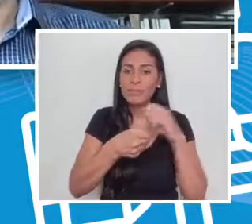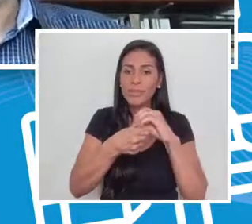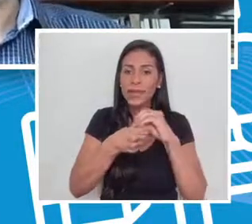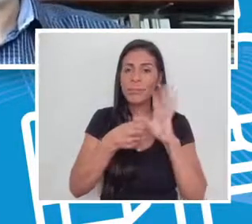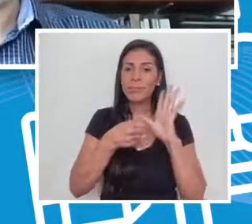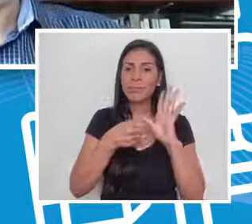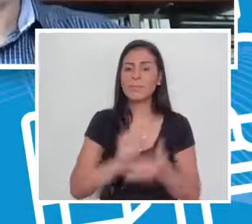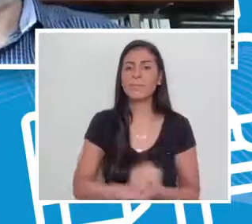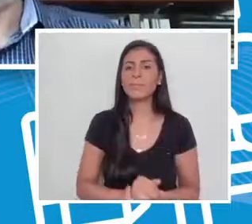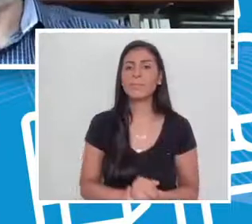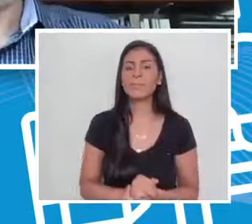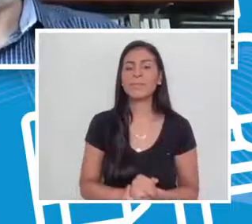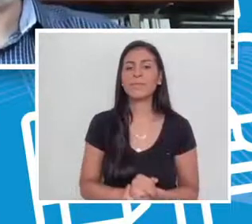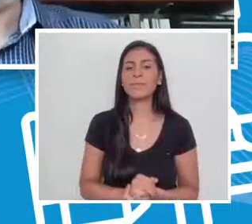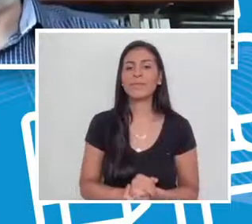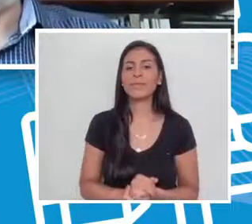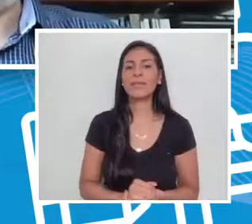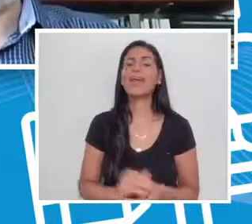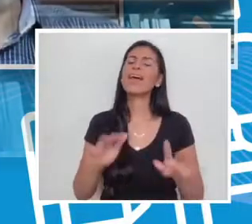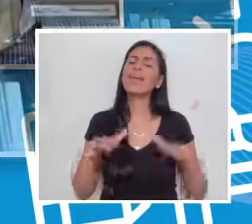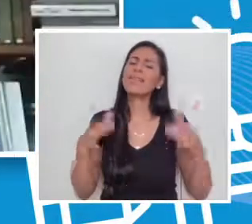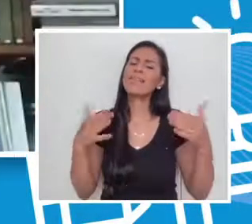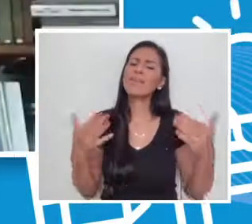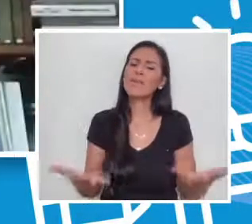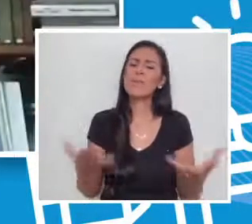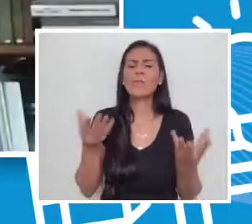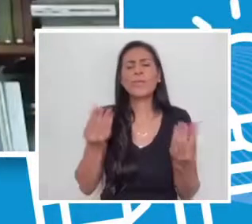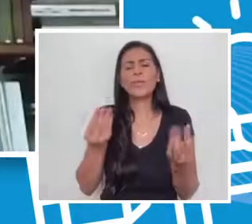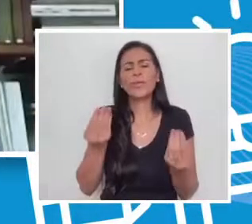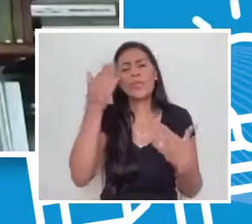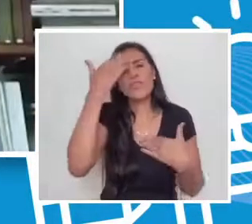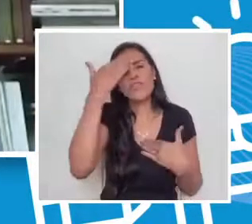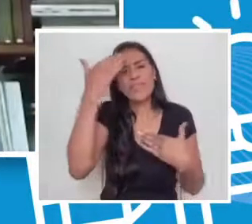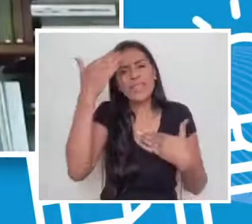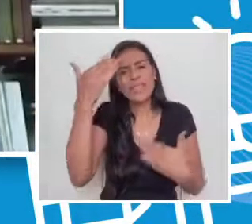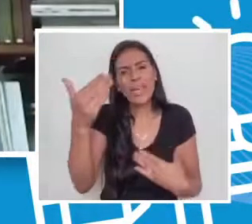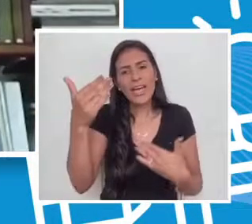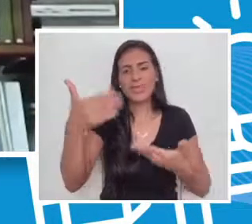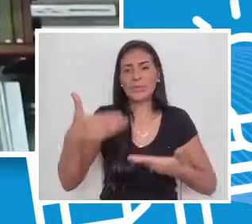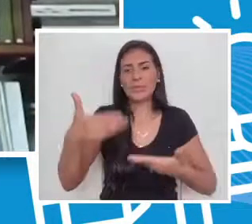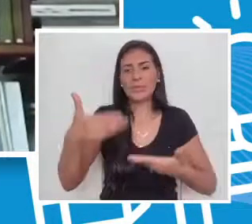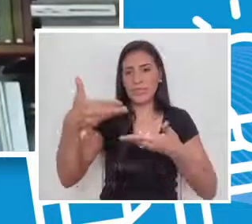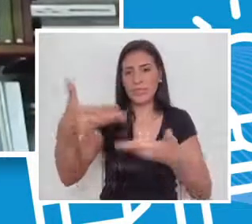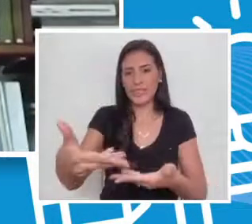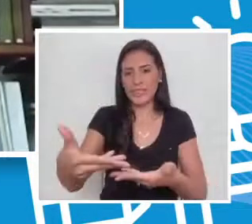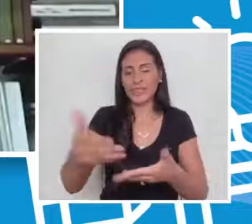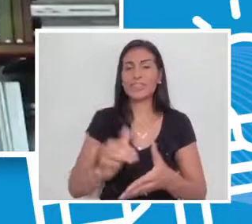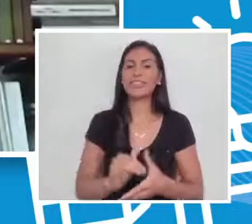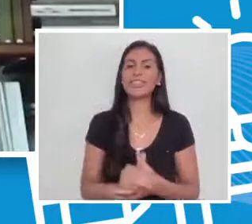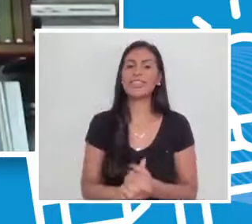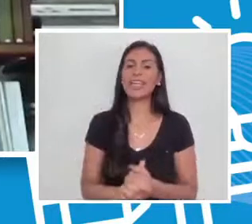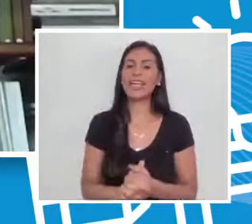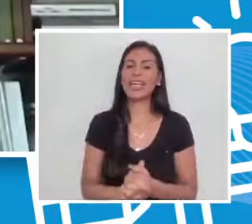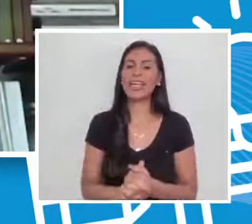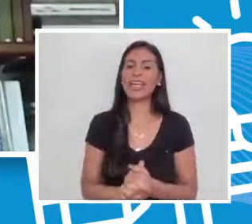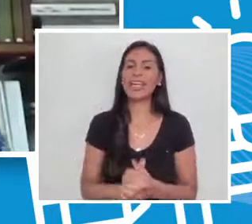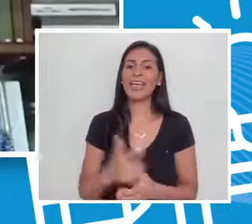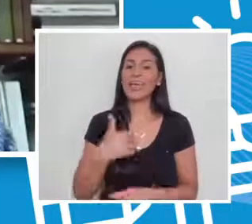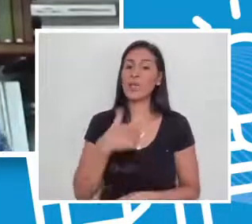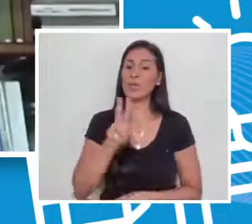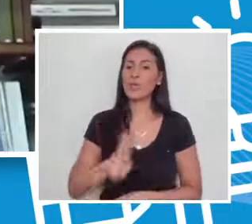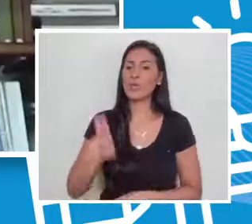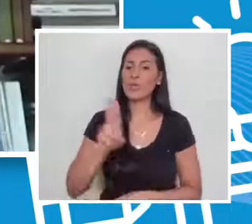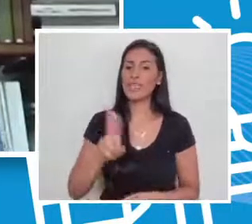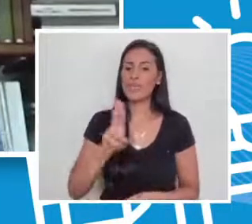Pois não, muito obrigado pelo convite. Eu estou aqui envergando a minha melhor camisa de cor